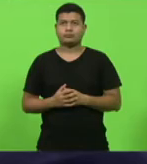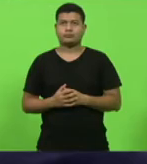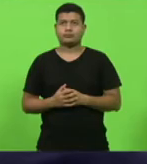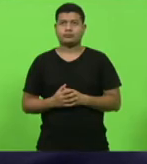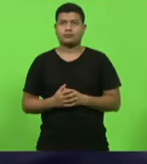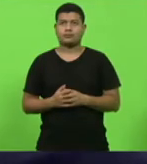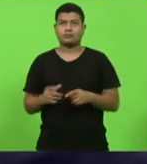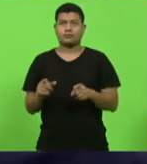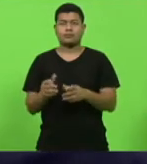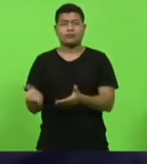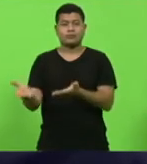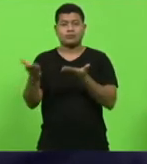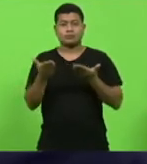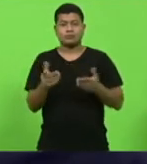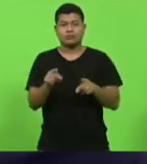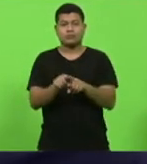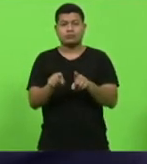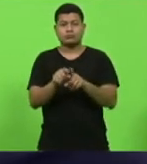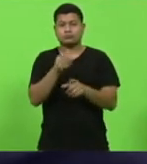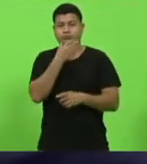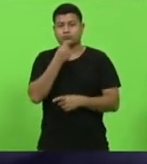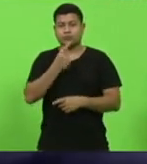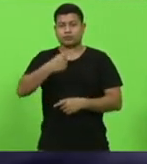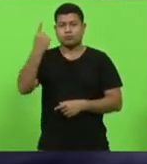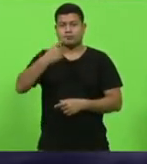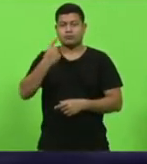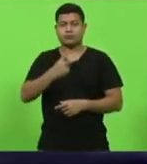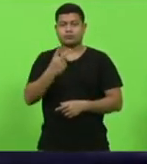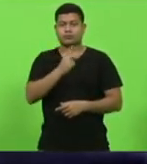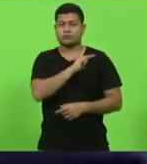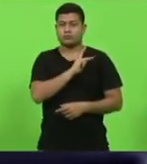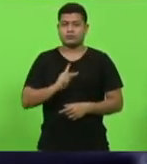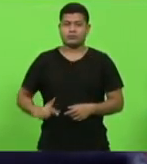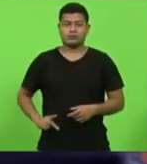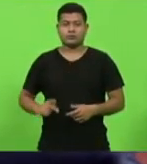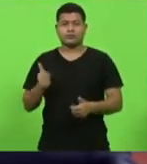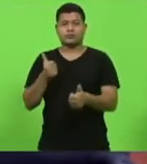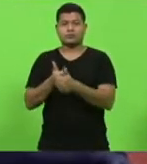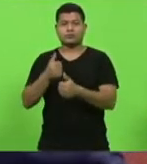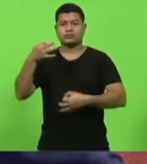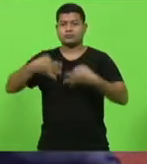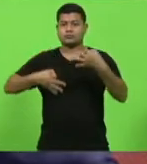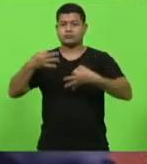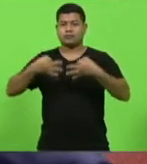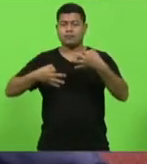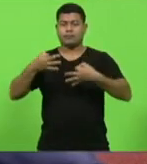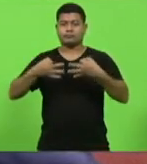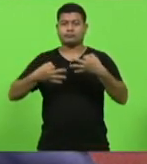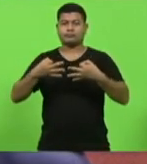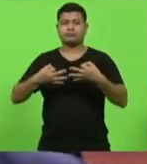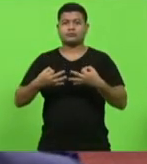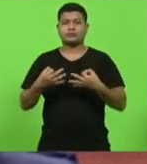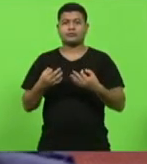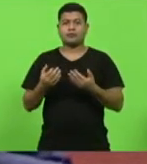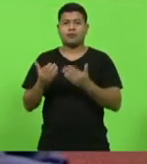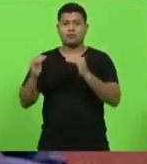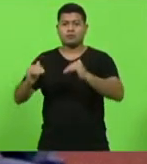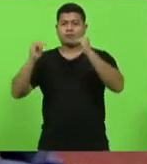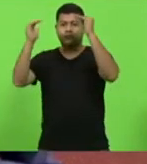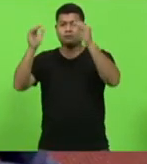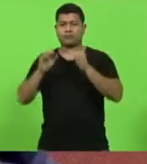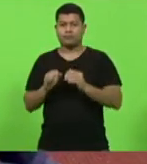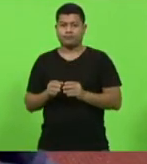e convidamos também o Excelentíssimo Senhor primeiro vice-presidente do Tribunal de Justiça de Santa Catarina Desembargador